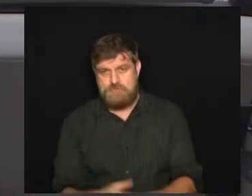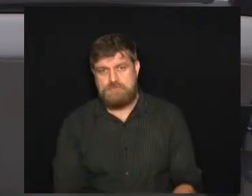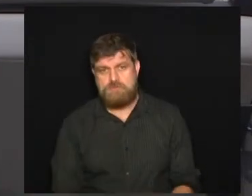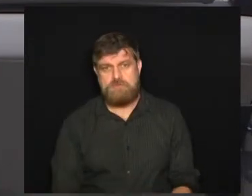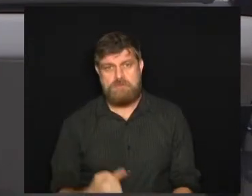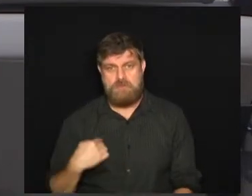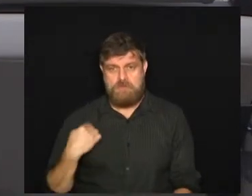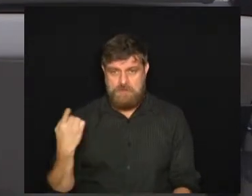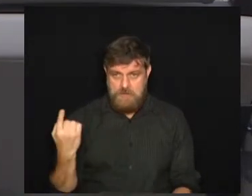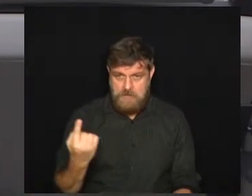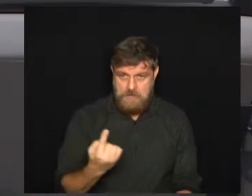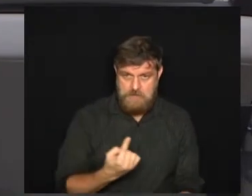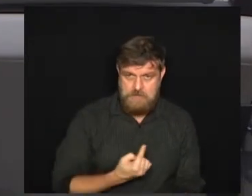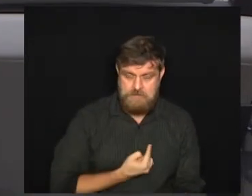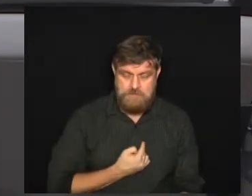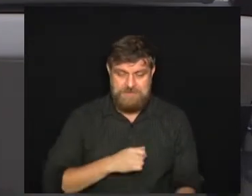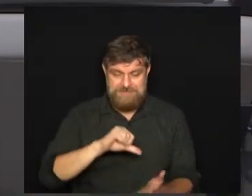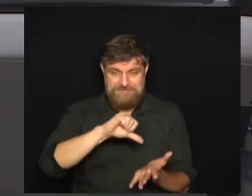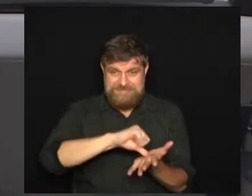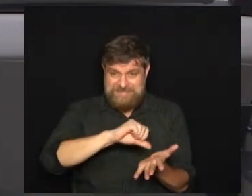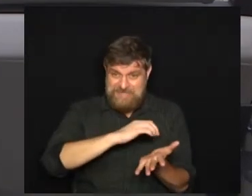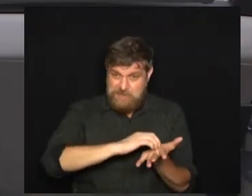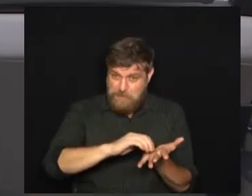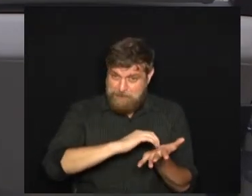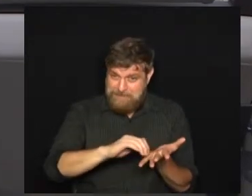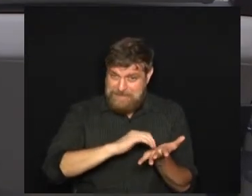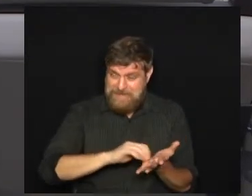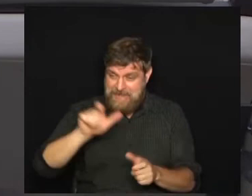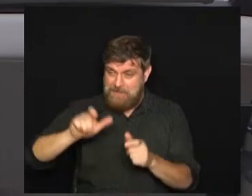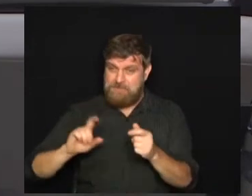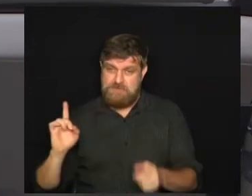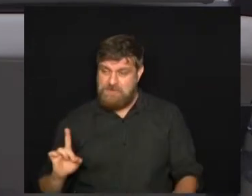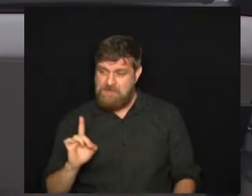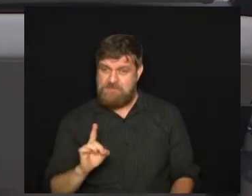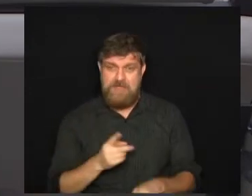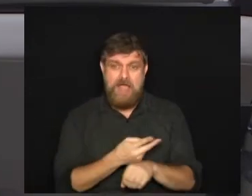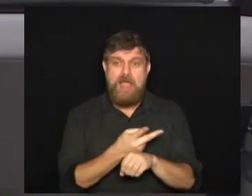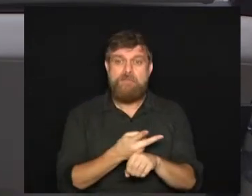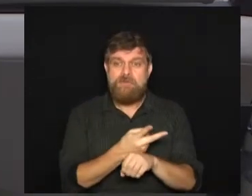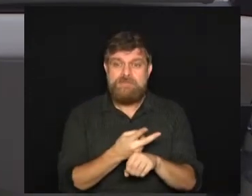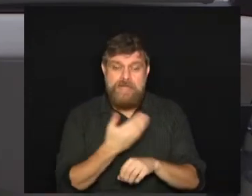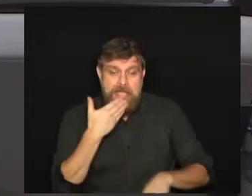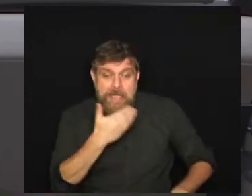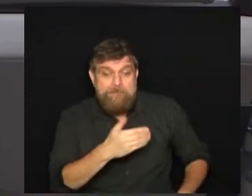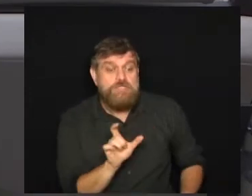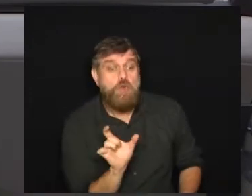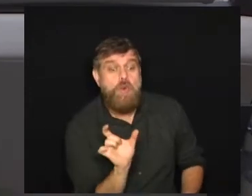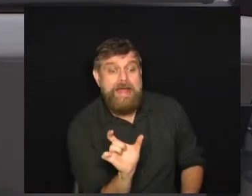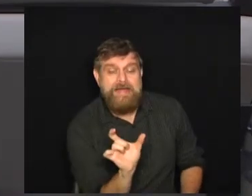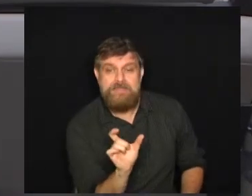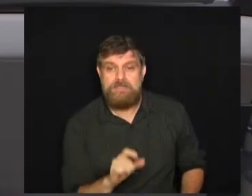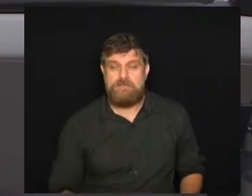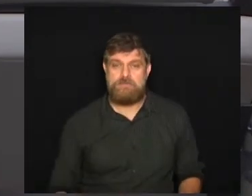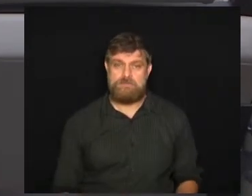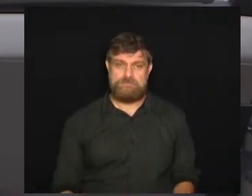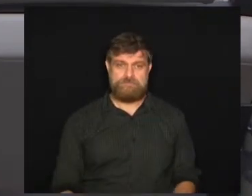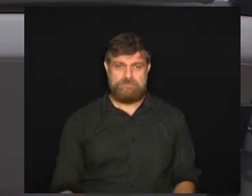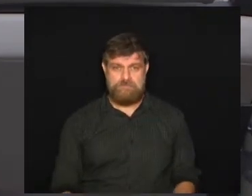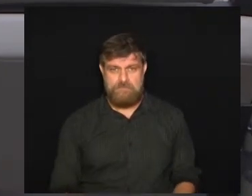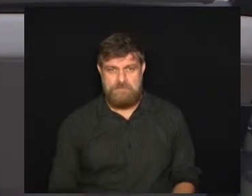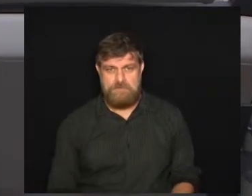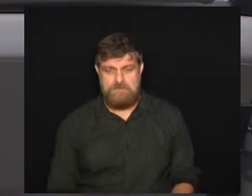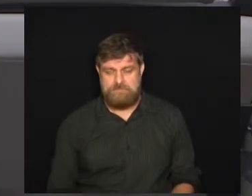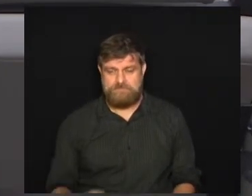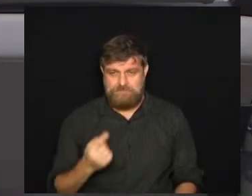nós fomos procurados lá no Braille para fazermos o citado cartão. E algum de nós